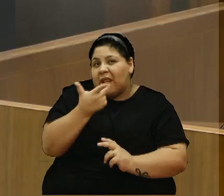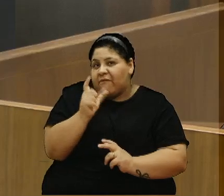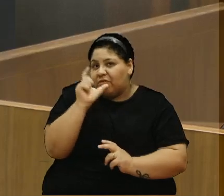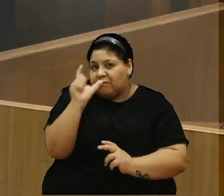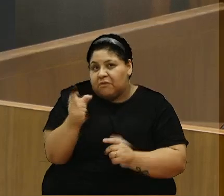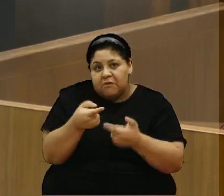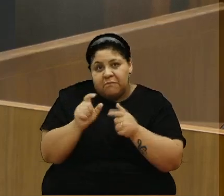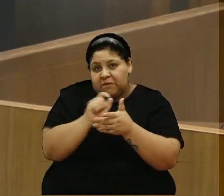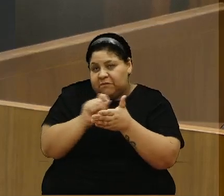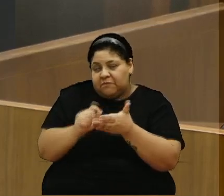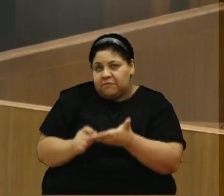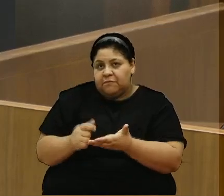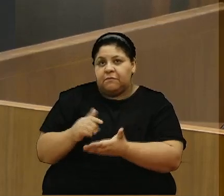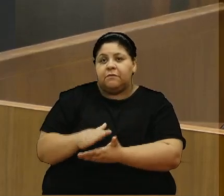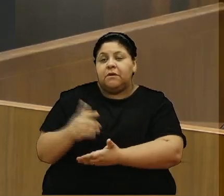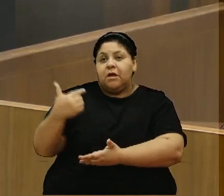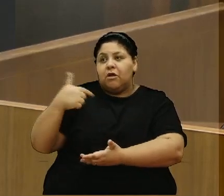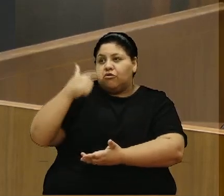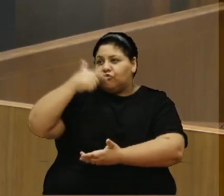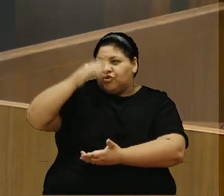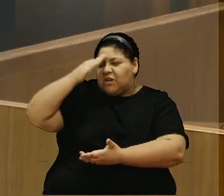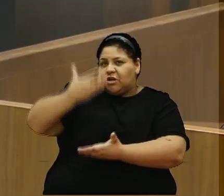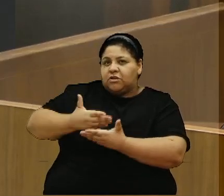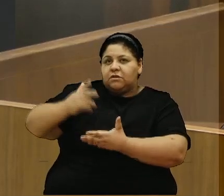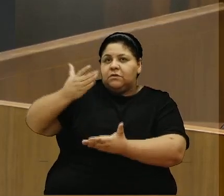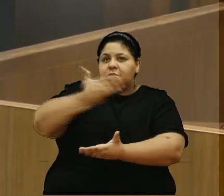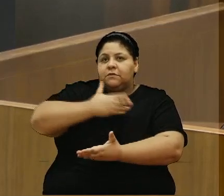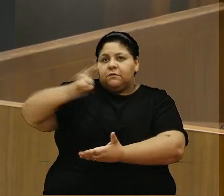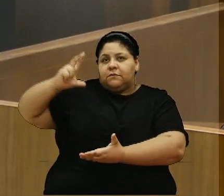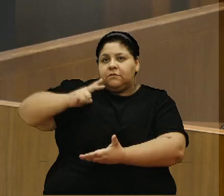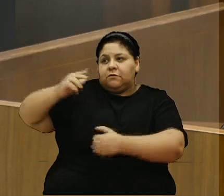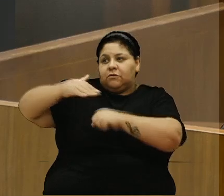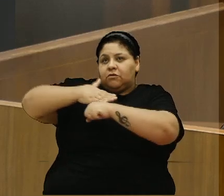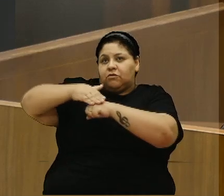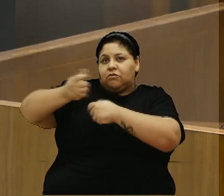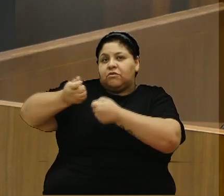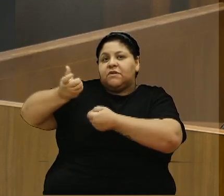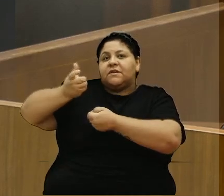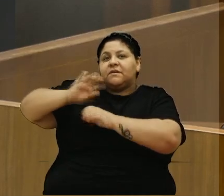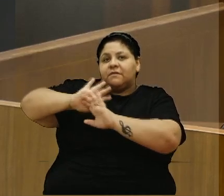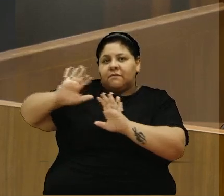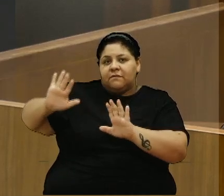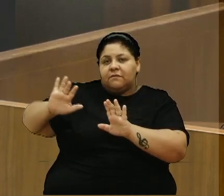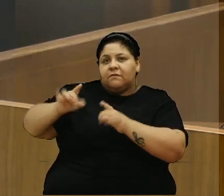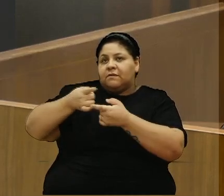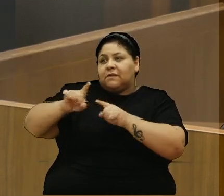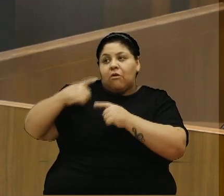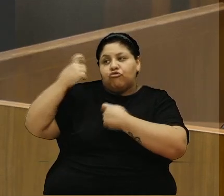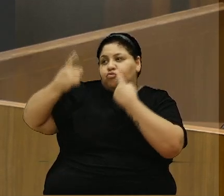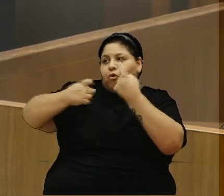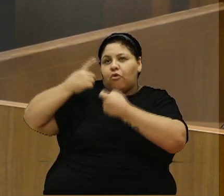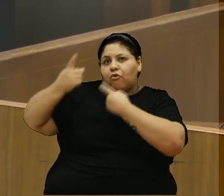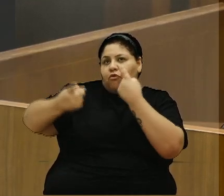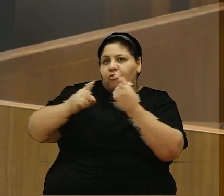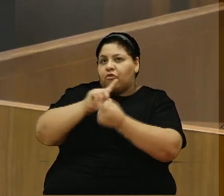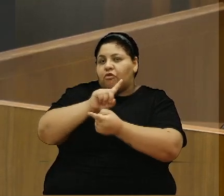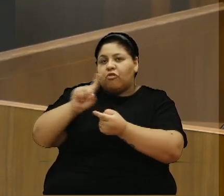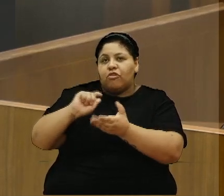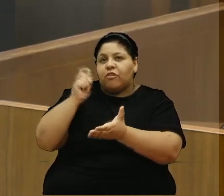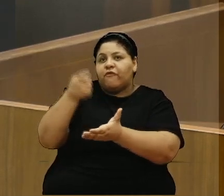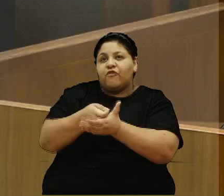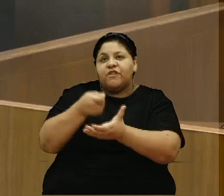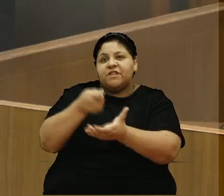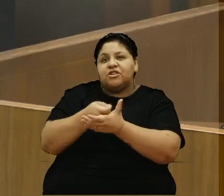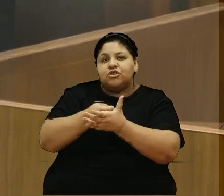mas é o que está escrito. Te considero uma amiga íntima. Converse o que você quiser. não te preocupes, não vou tentar te